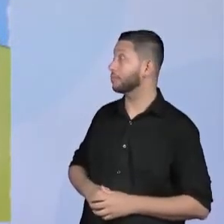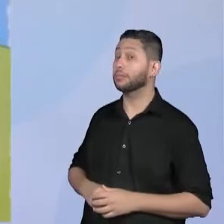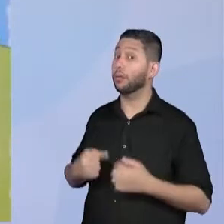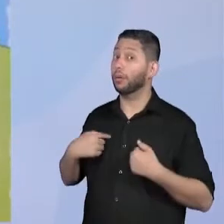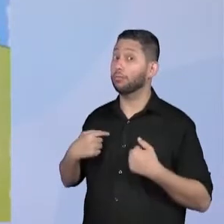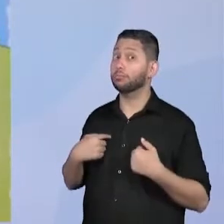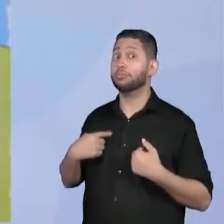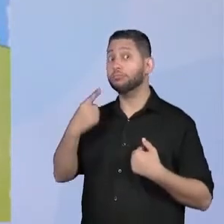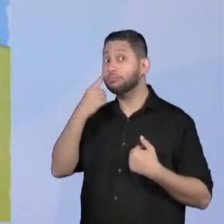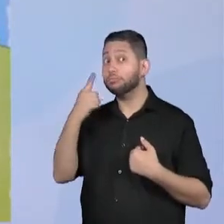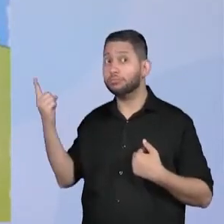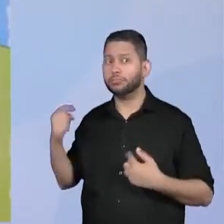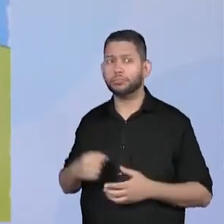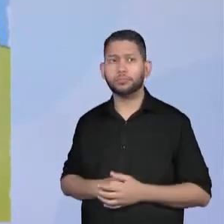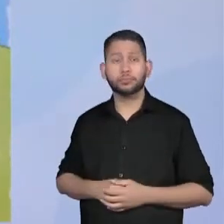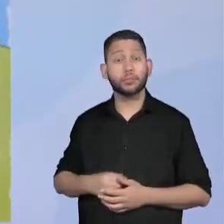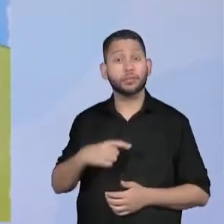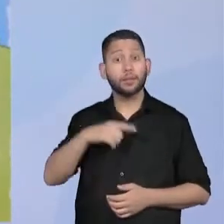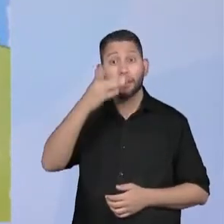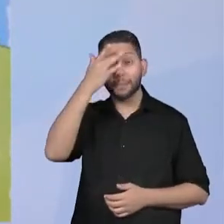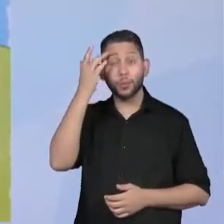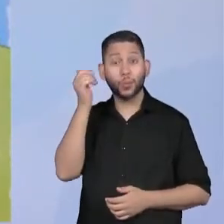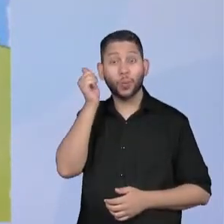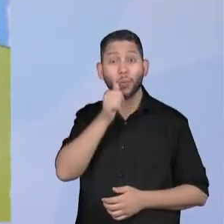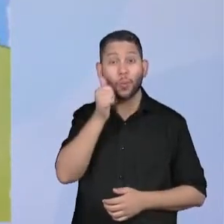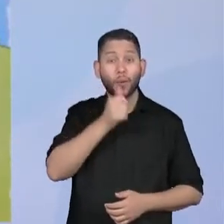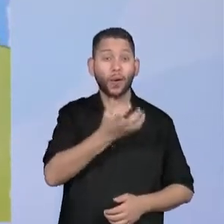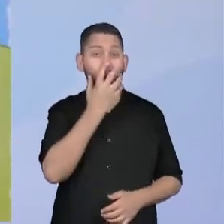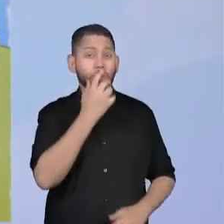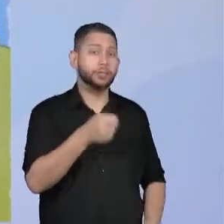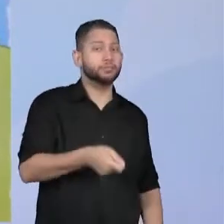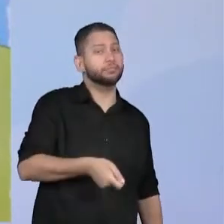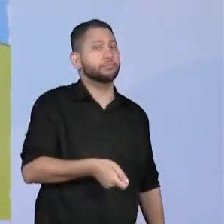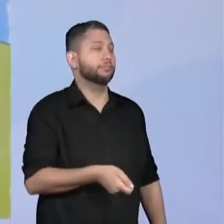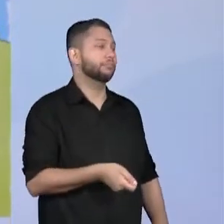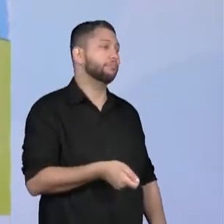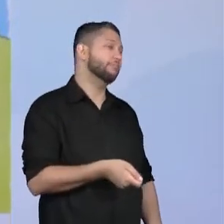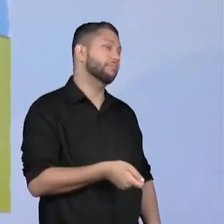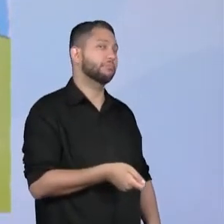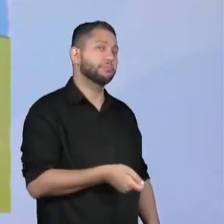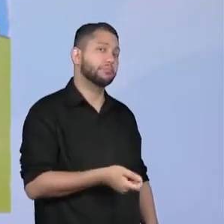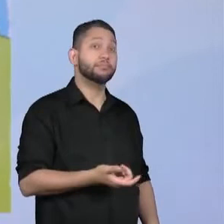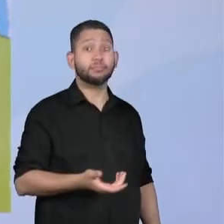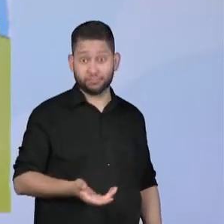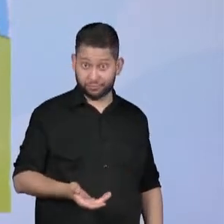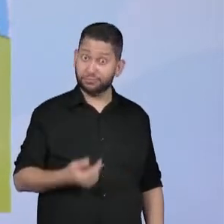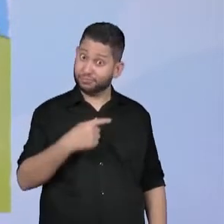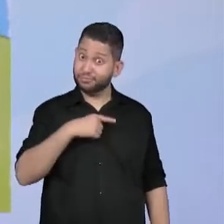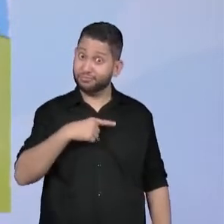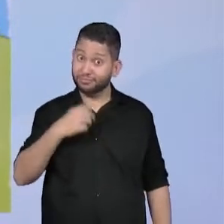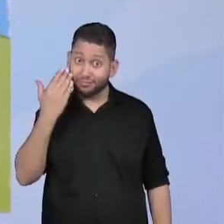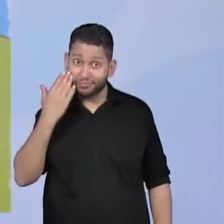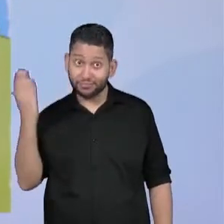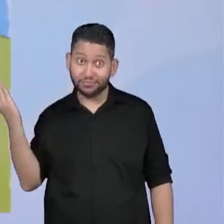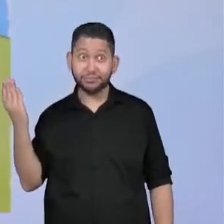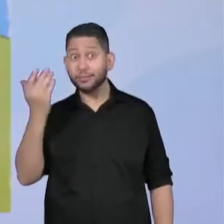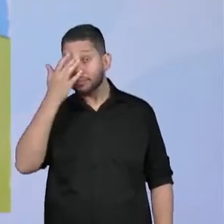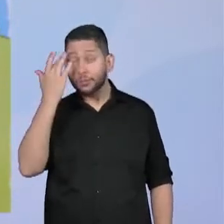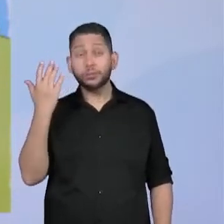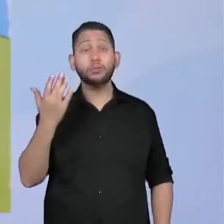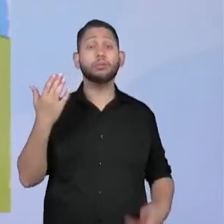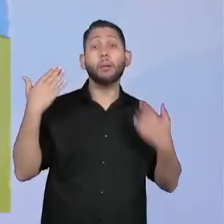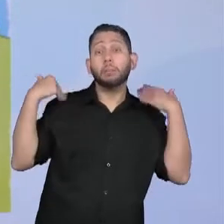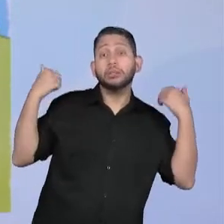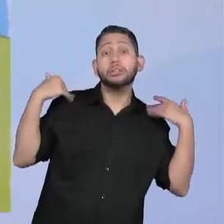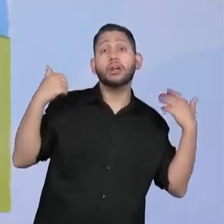um parque. Nesse parque, há várias pessoas aqui caminhando com os seus cachorros, né, praticando aí um